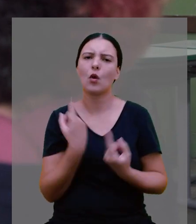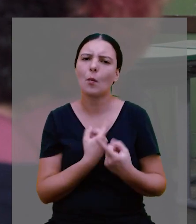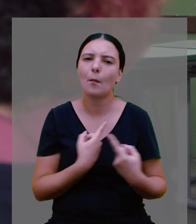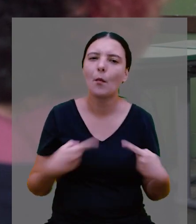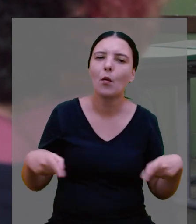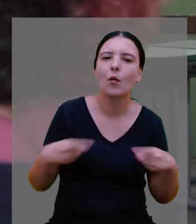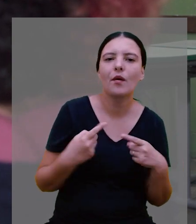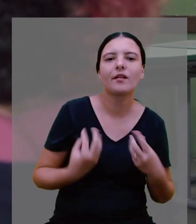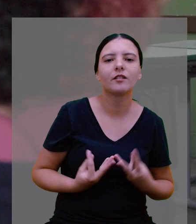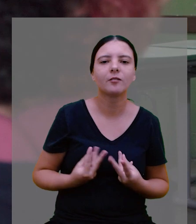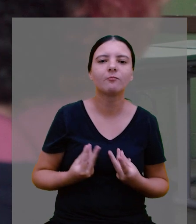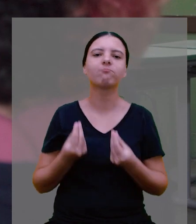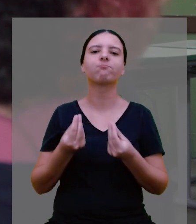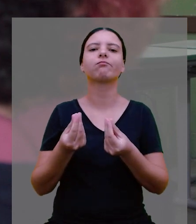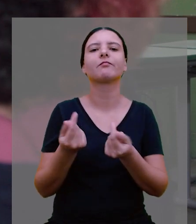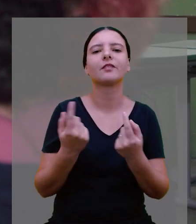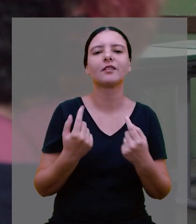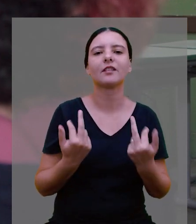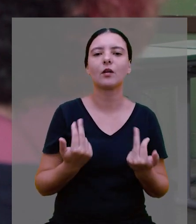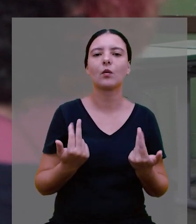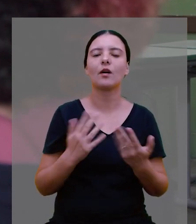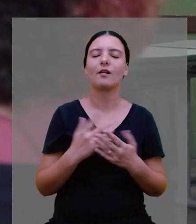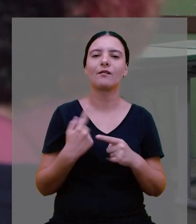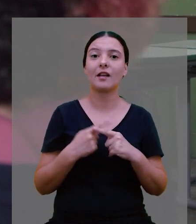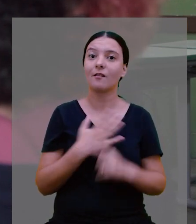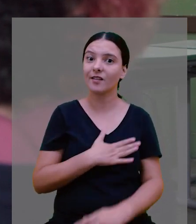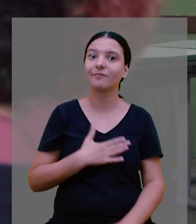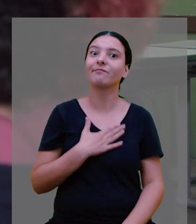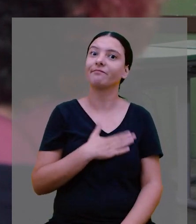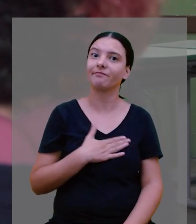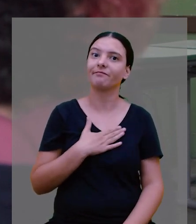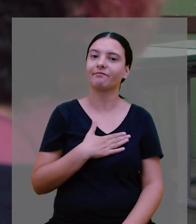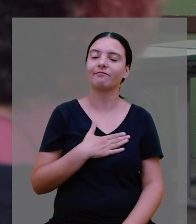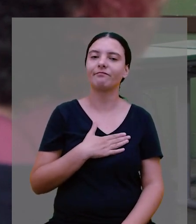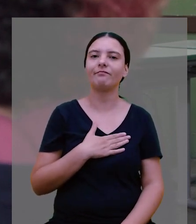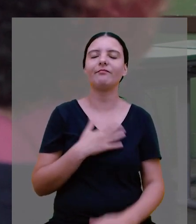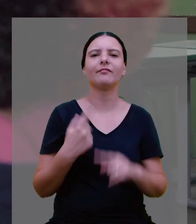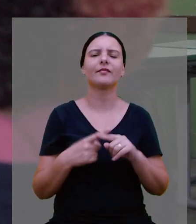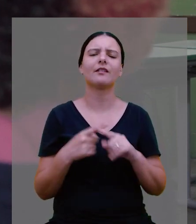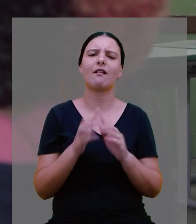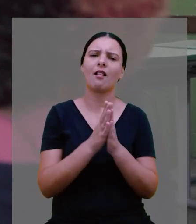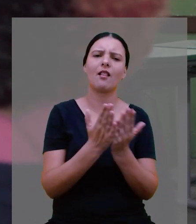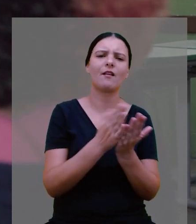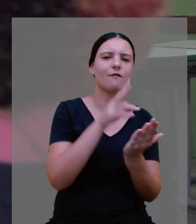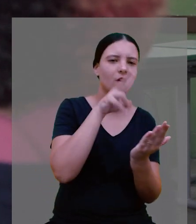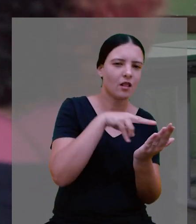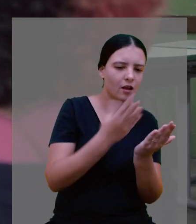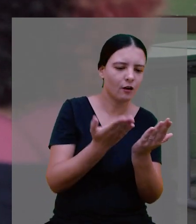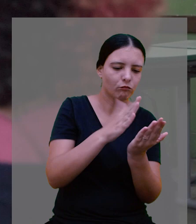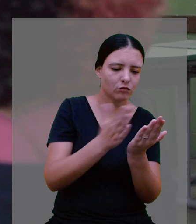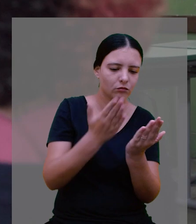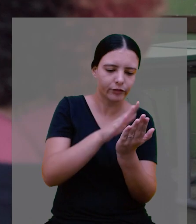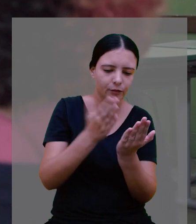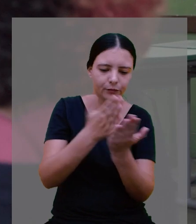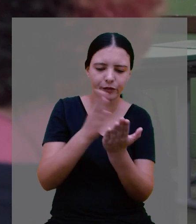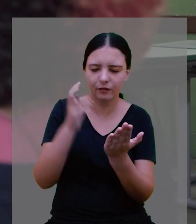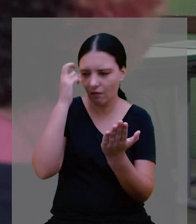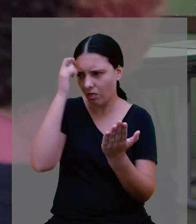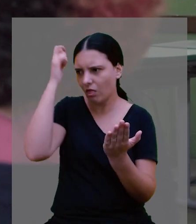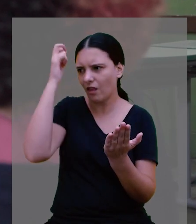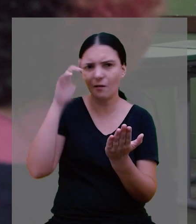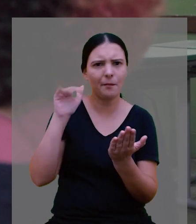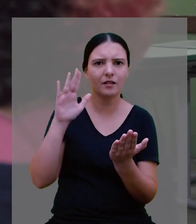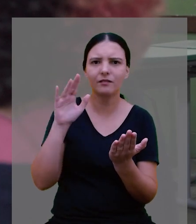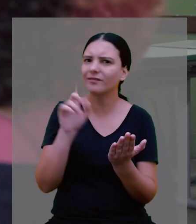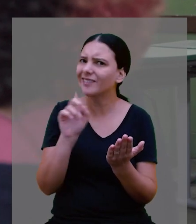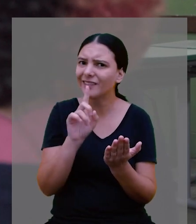música. Porque é um prazer, né? A recompensa de ler um livro não é que você vai ficar mais inteligente. A recompensa de ler um